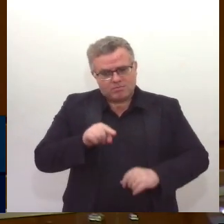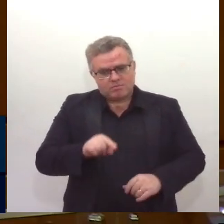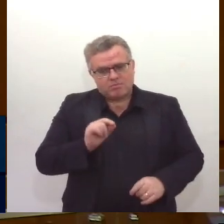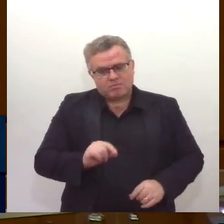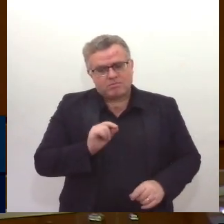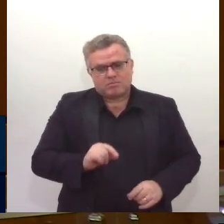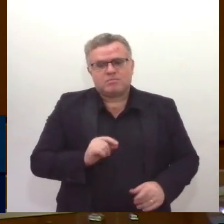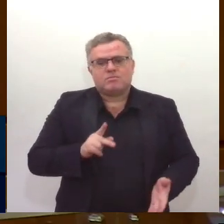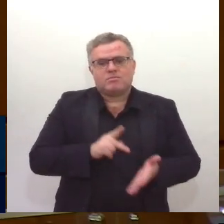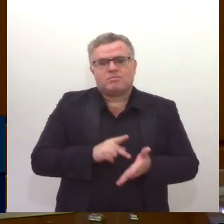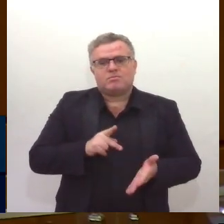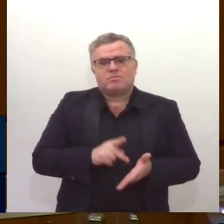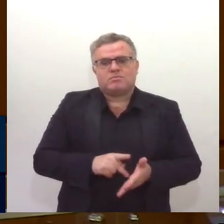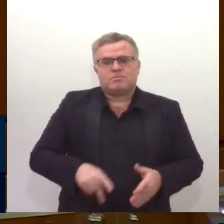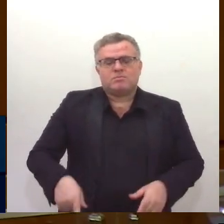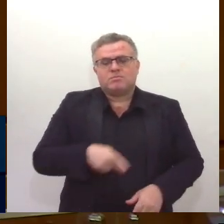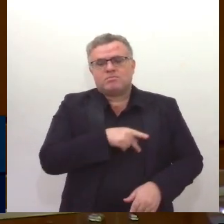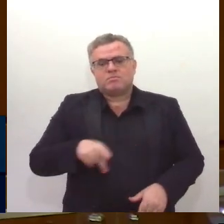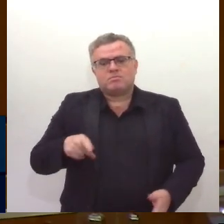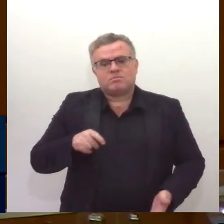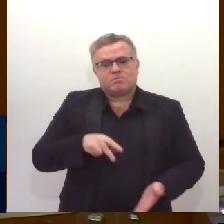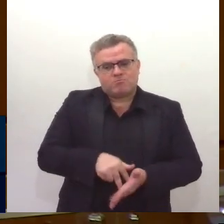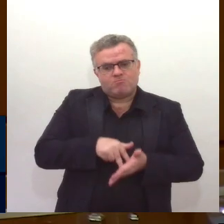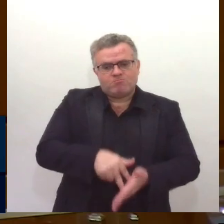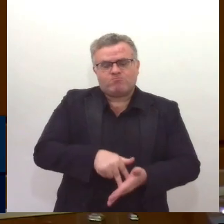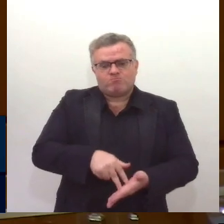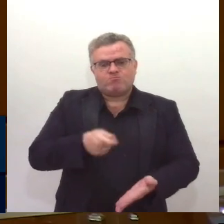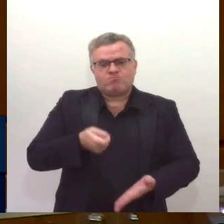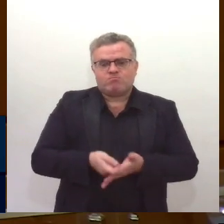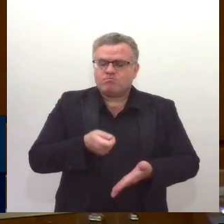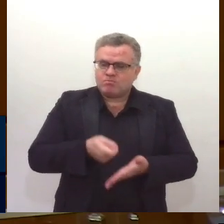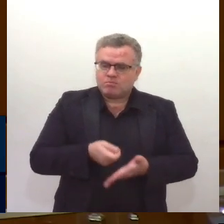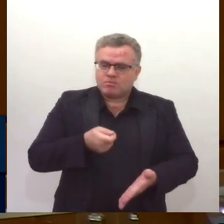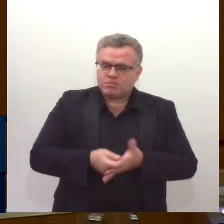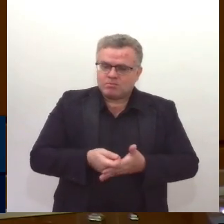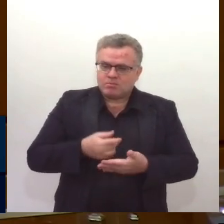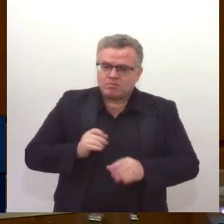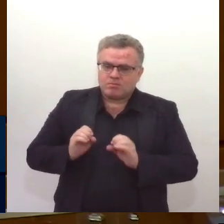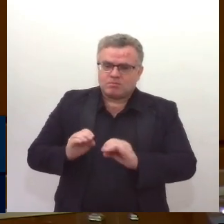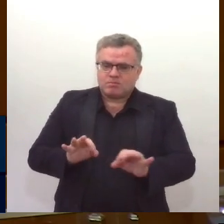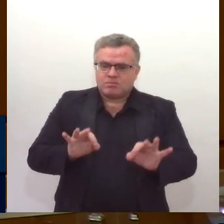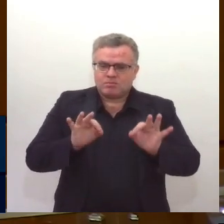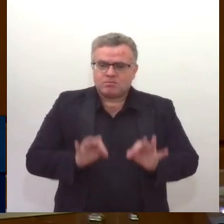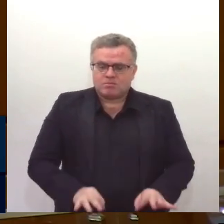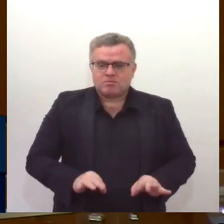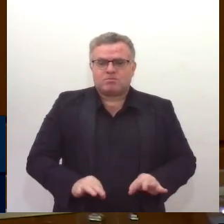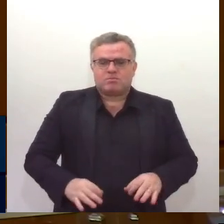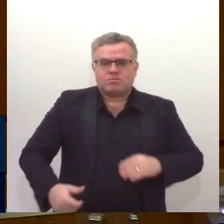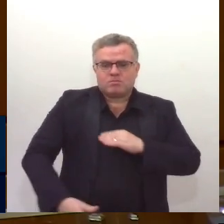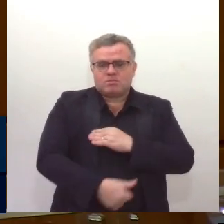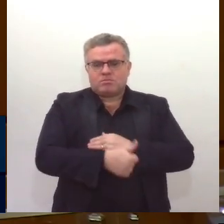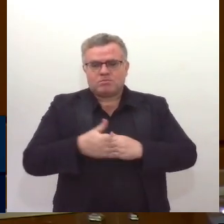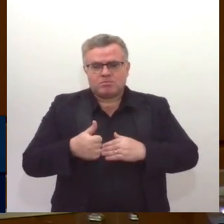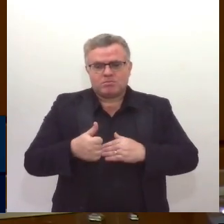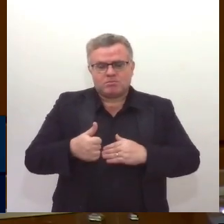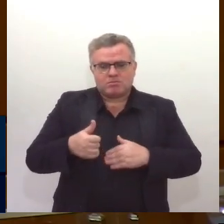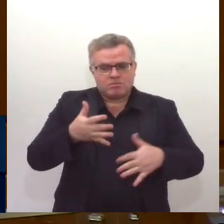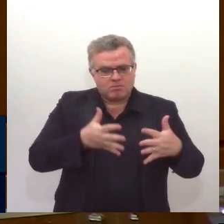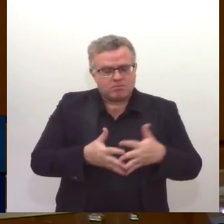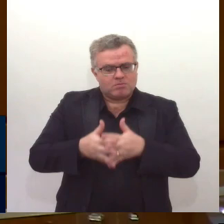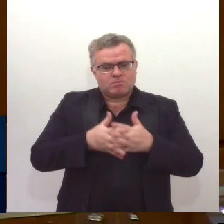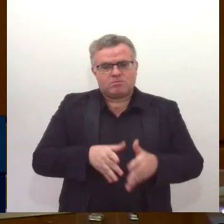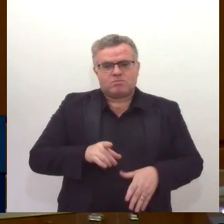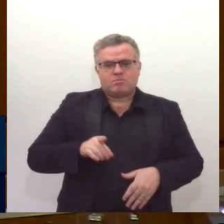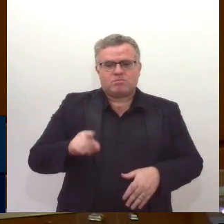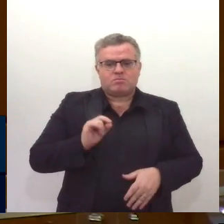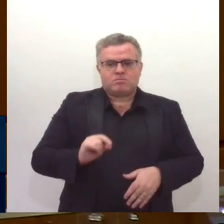presidente de moral, um homem que vai resgatar a moral dos Estados Unidos, e eu tenho certeza